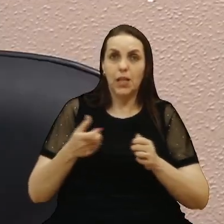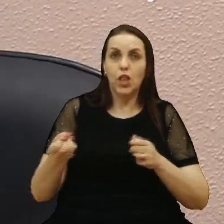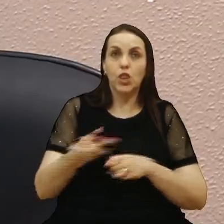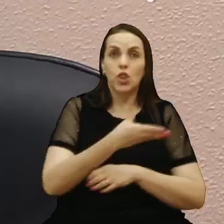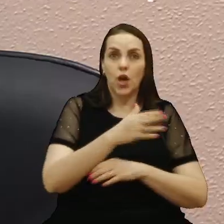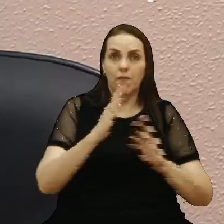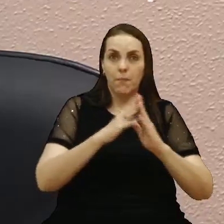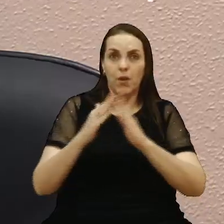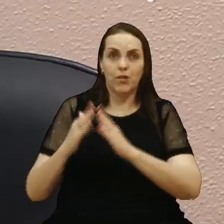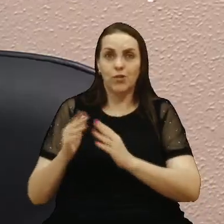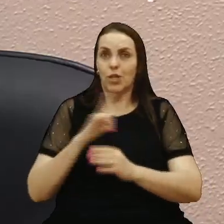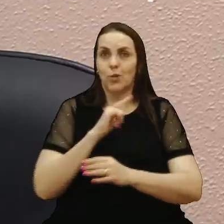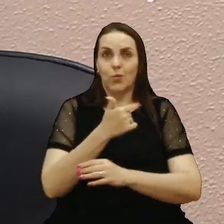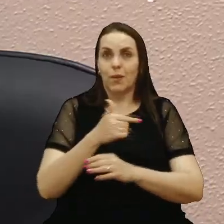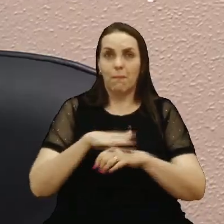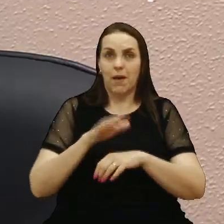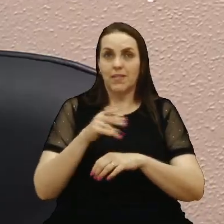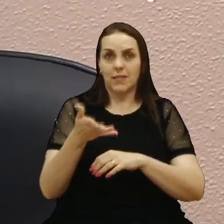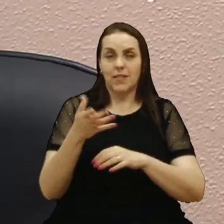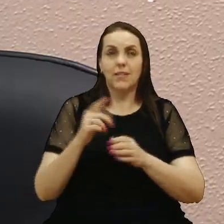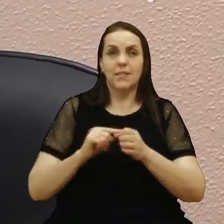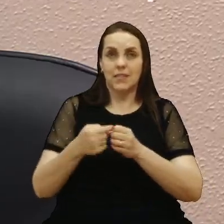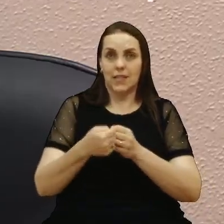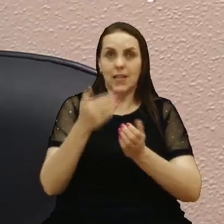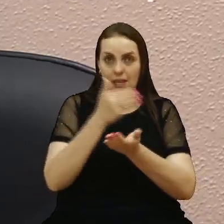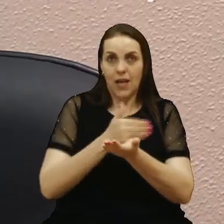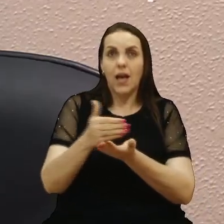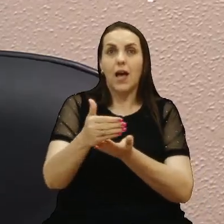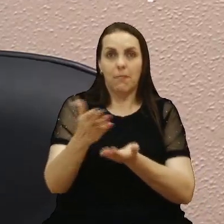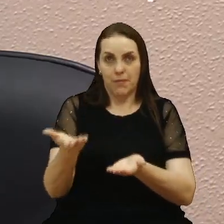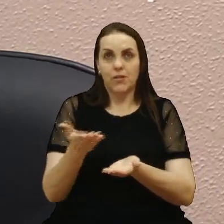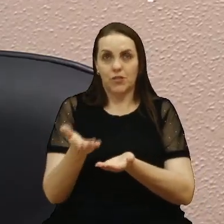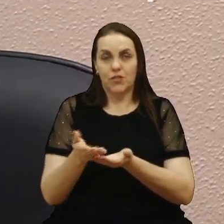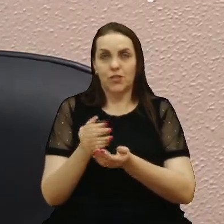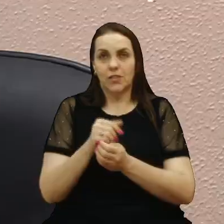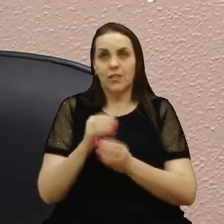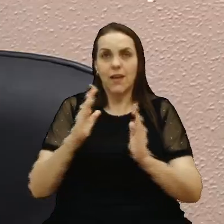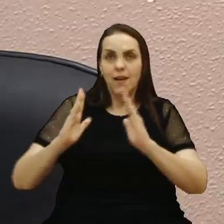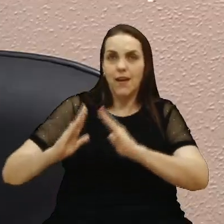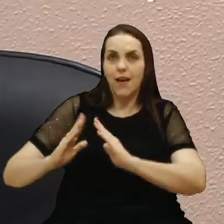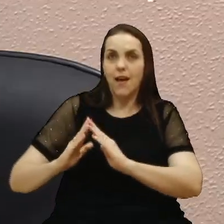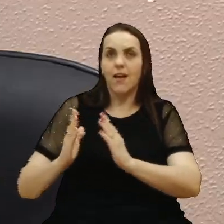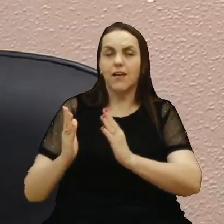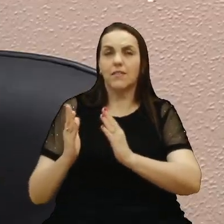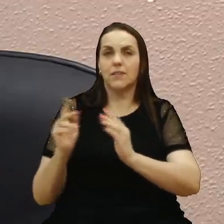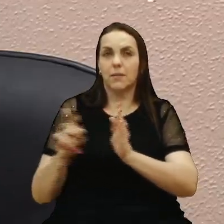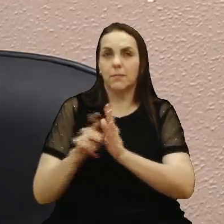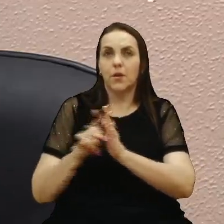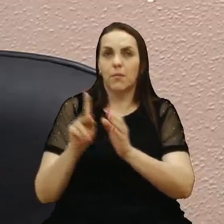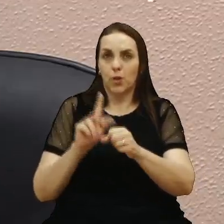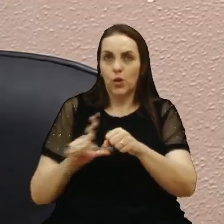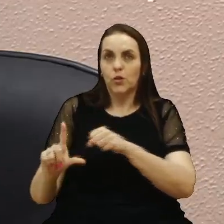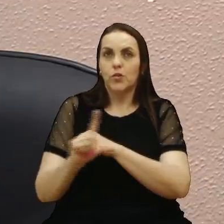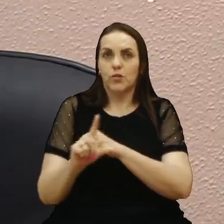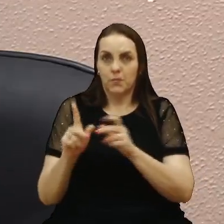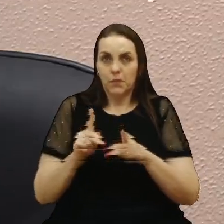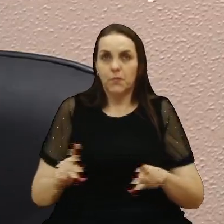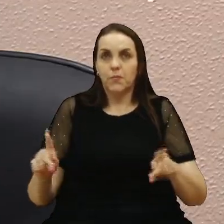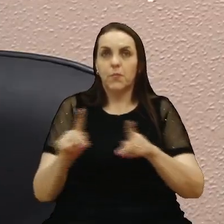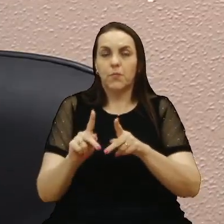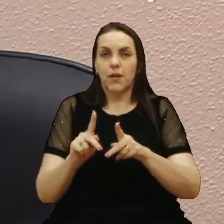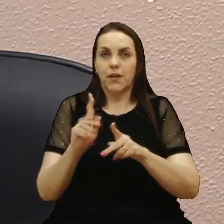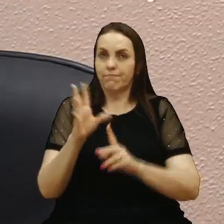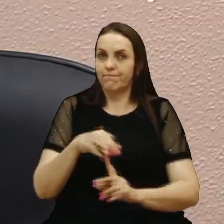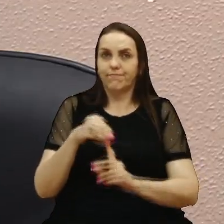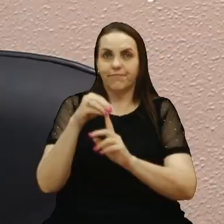nós não tivemos mais isso na nossa cidade a partir do FUNCAP, né? A partir de casas, né, em loteamentos populares, enfim, é fundamental e